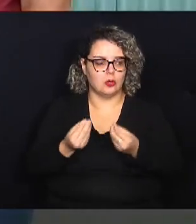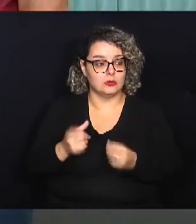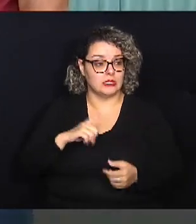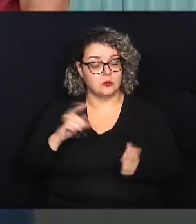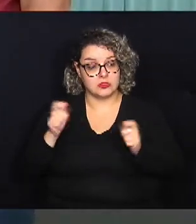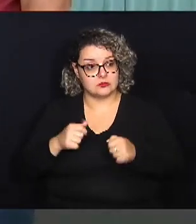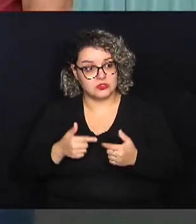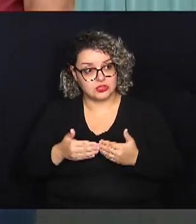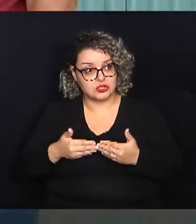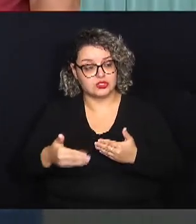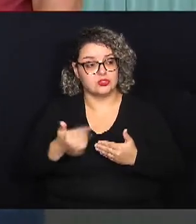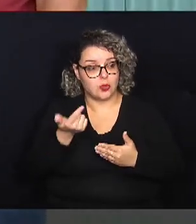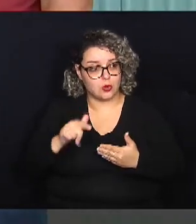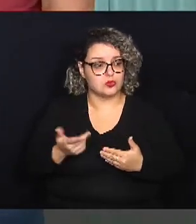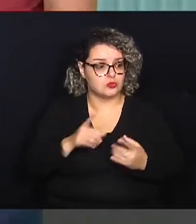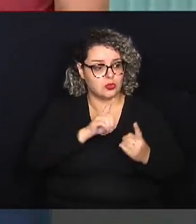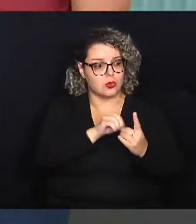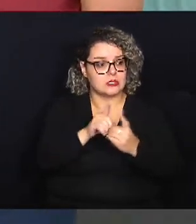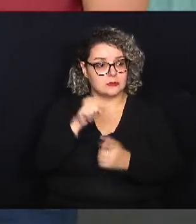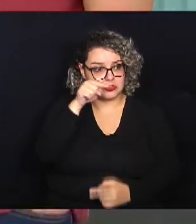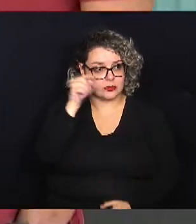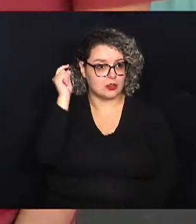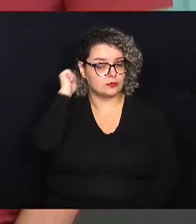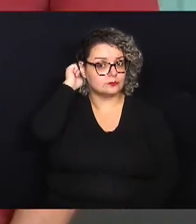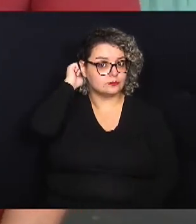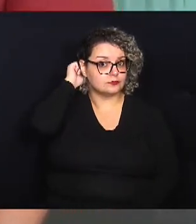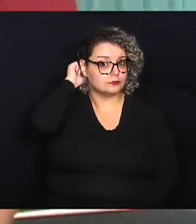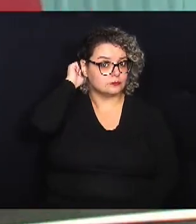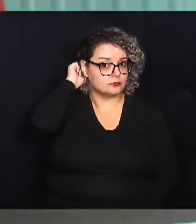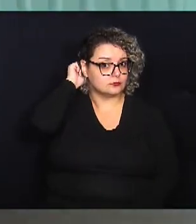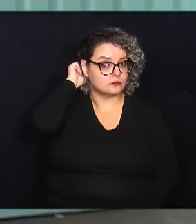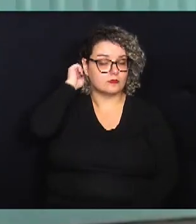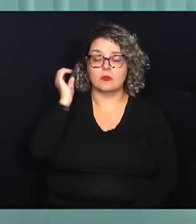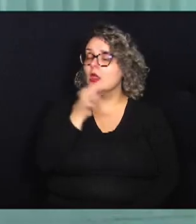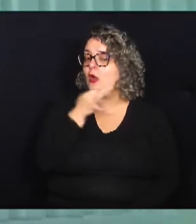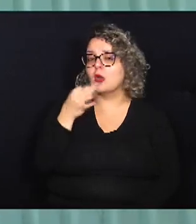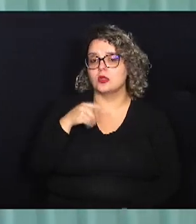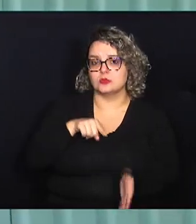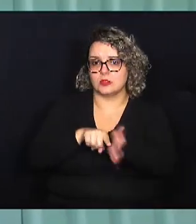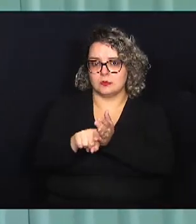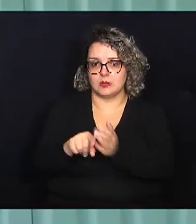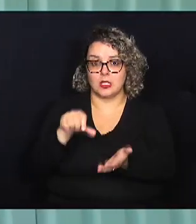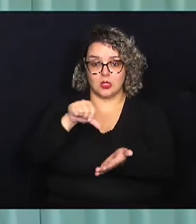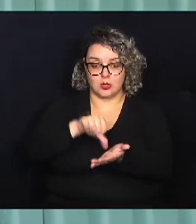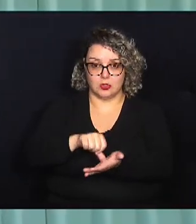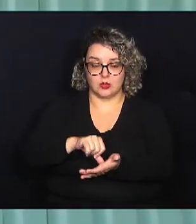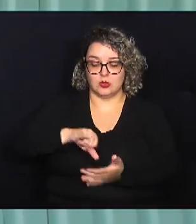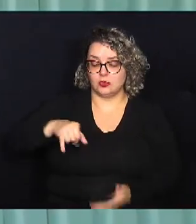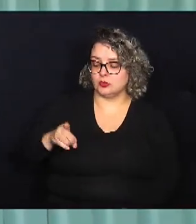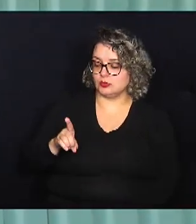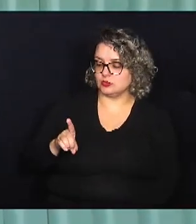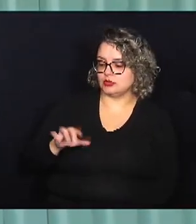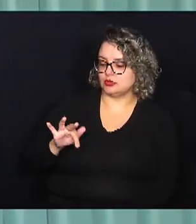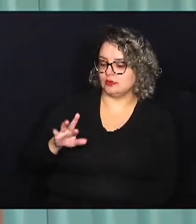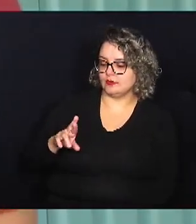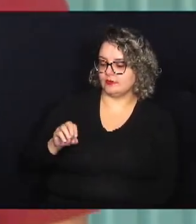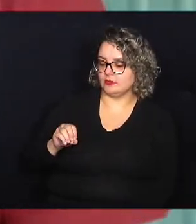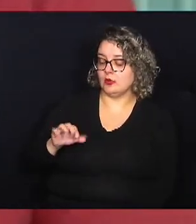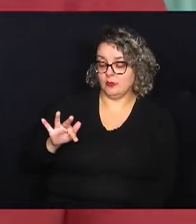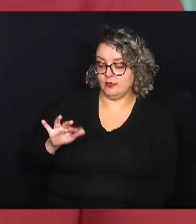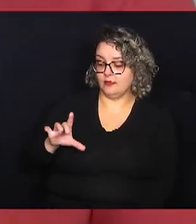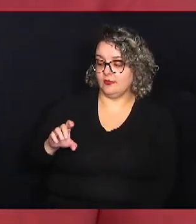possibilidade de prorrogar os atendimentos lá? Ótima pergunta. A unidade do Jardim Florence encerra realmente